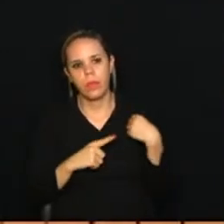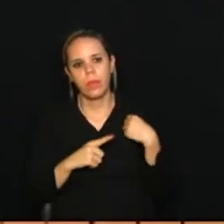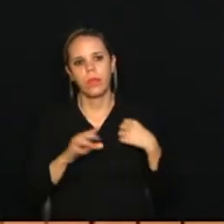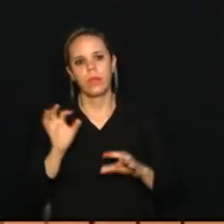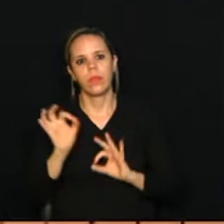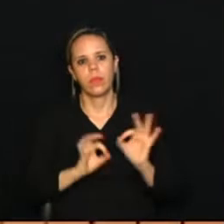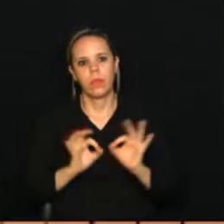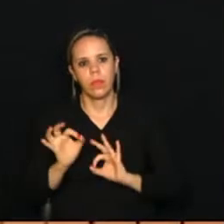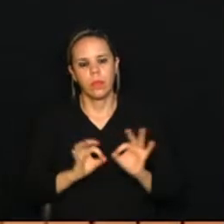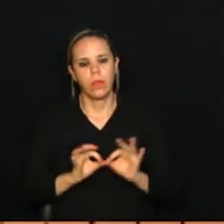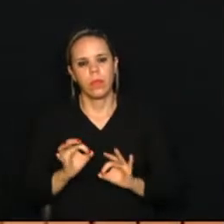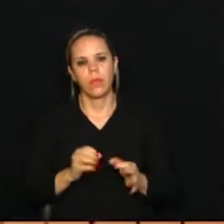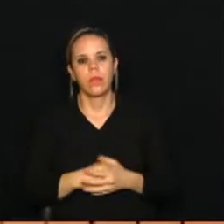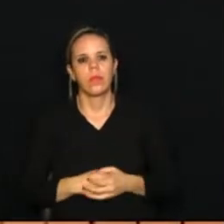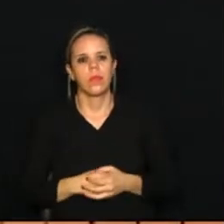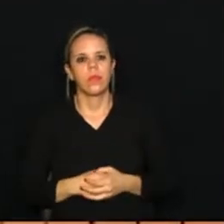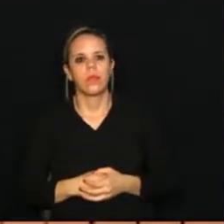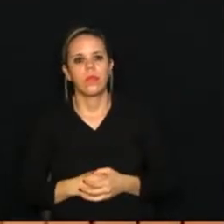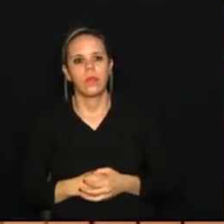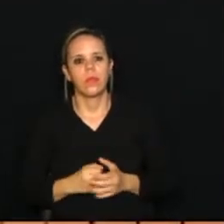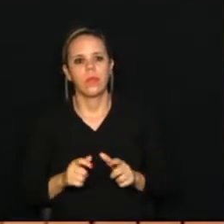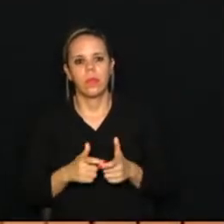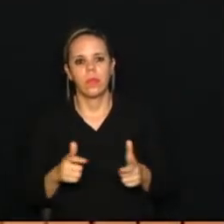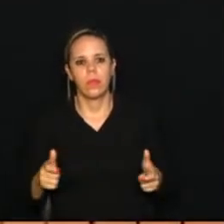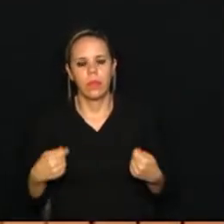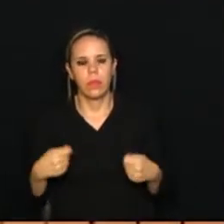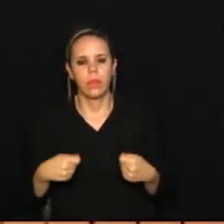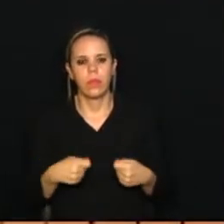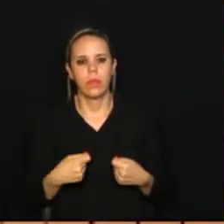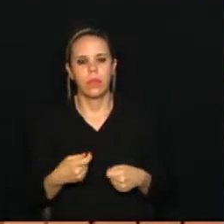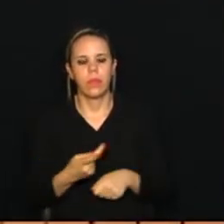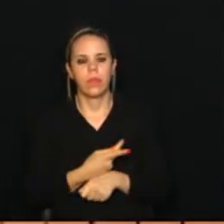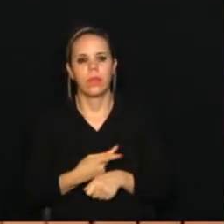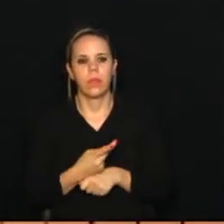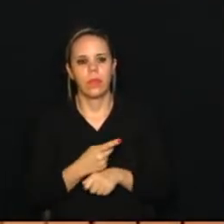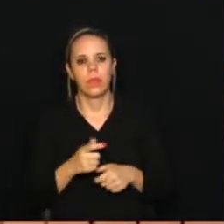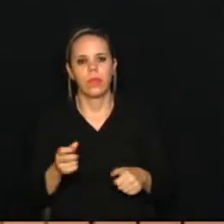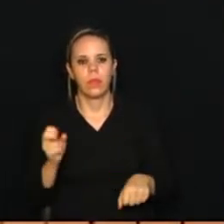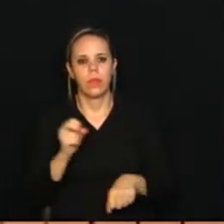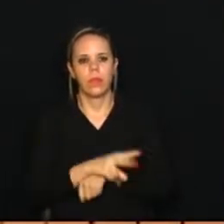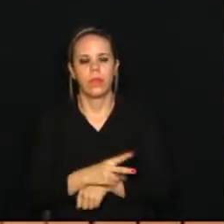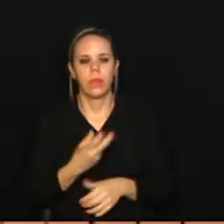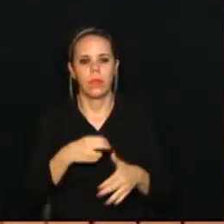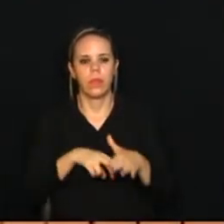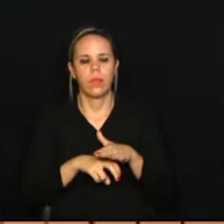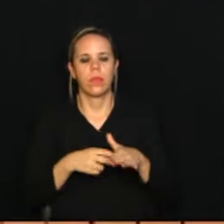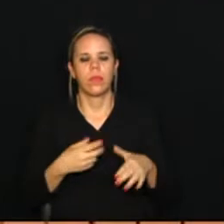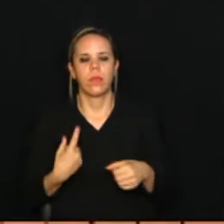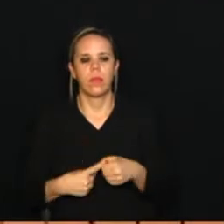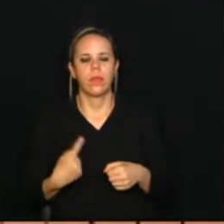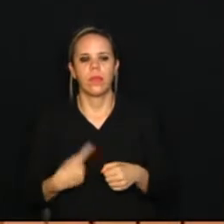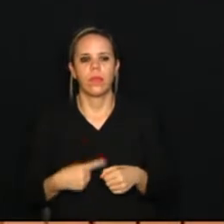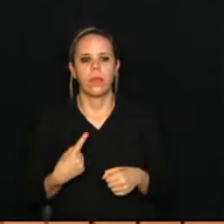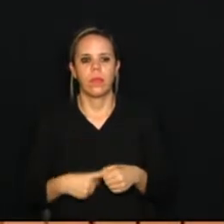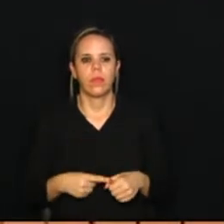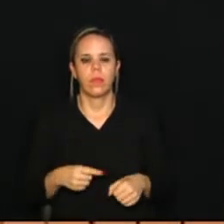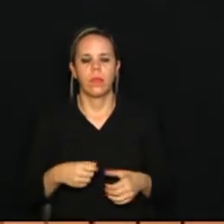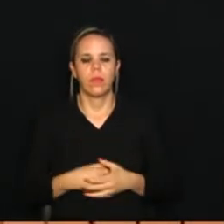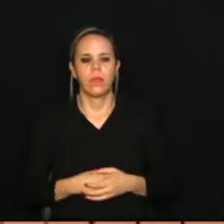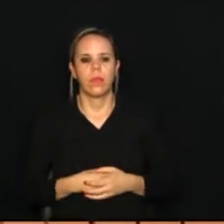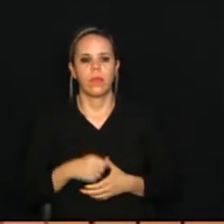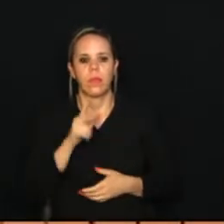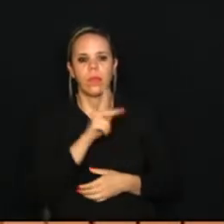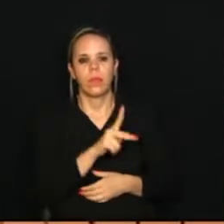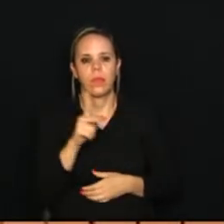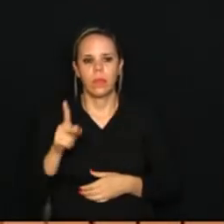preparado para uma demanda ainda maior de procura na rede municipal. Então,